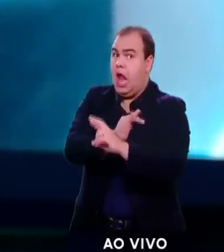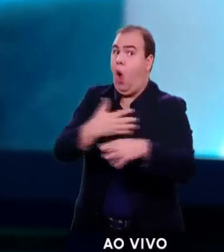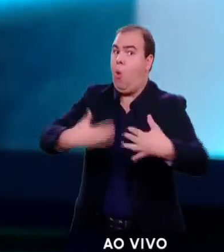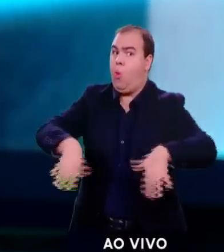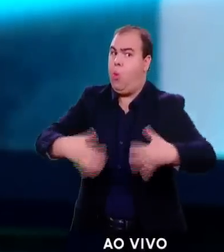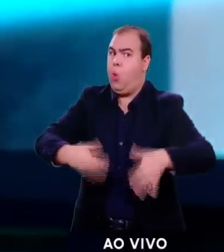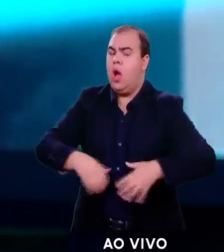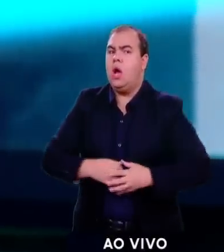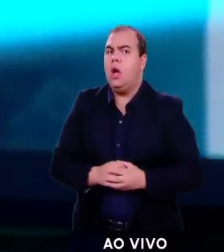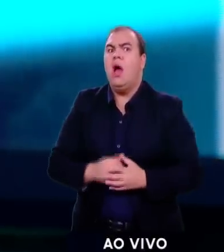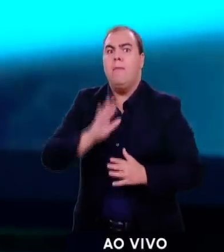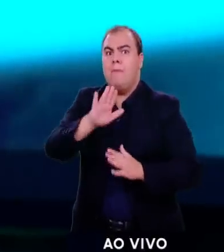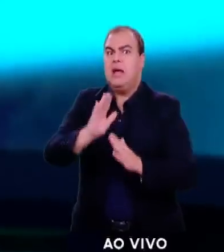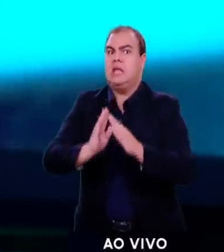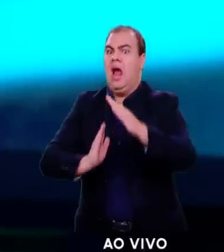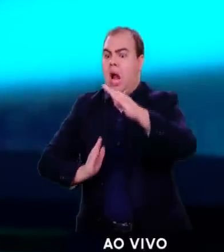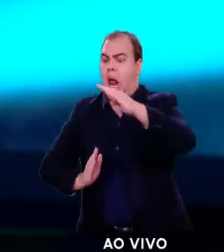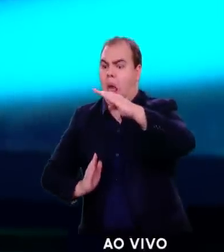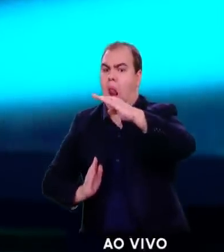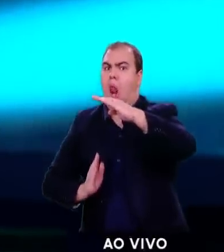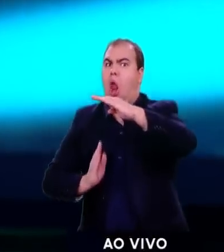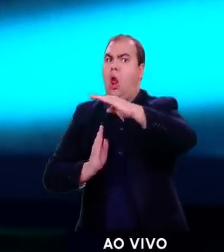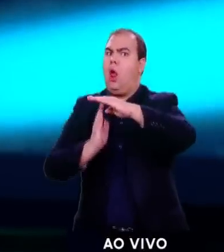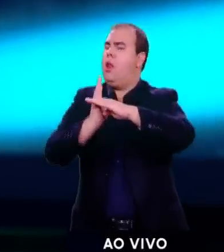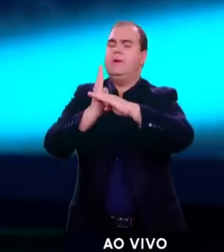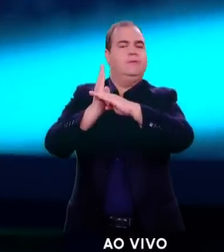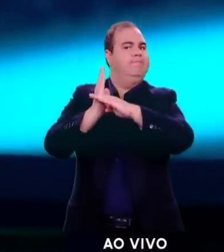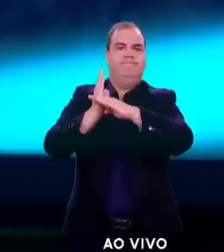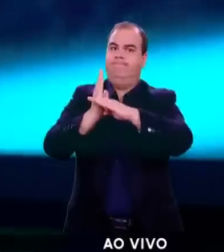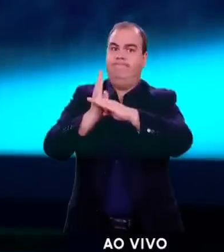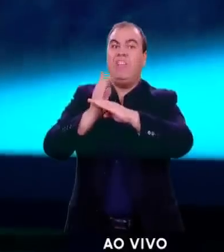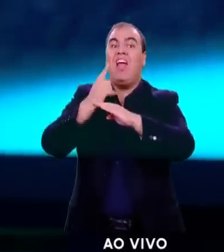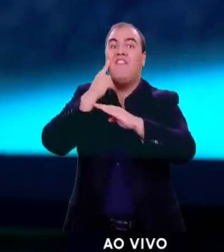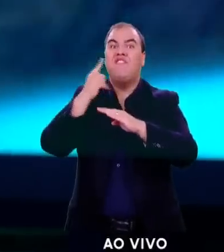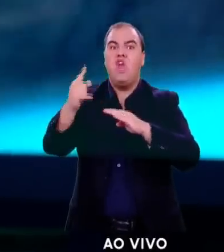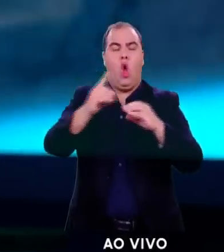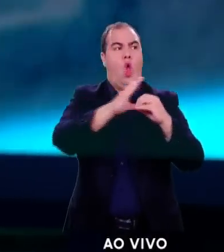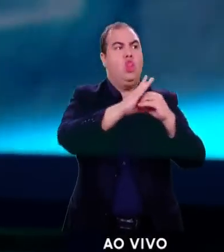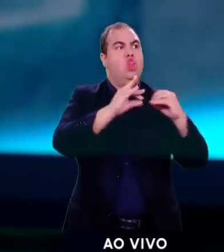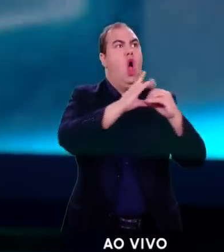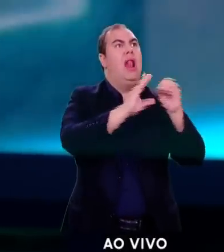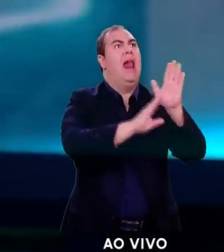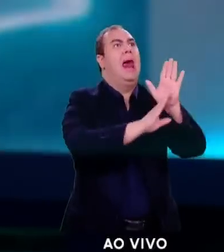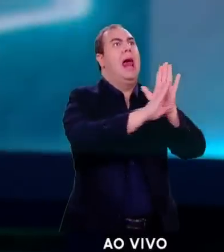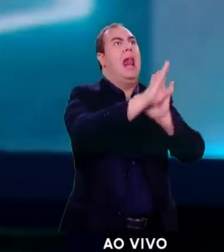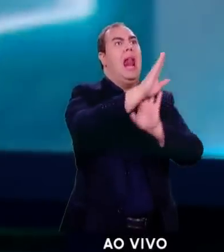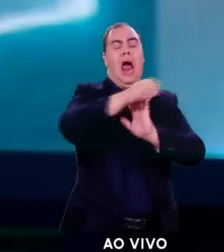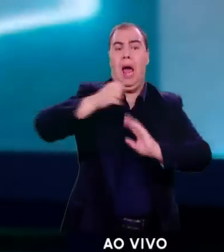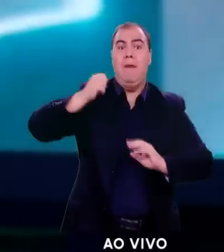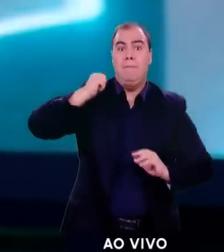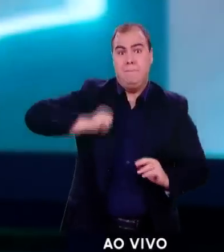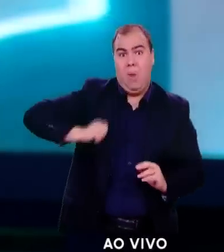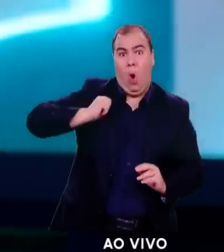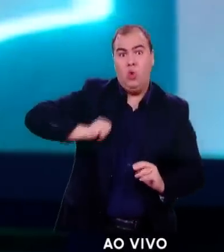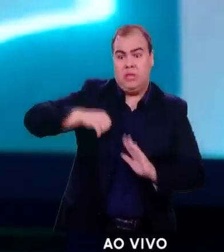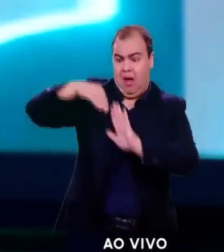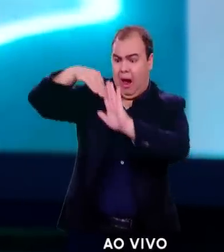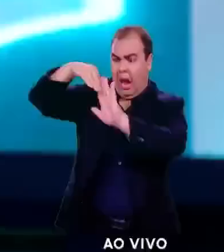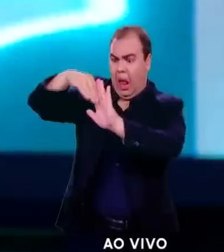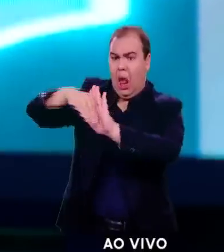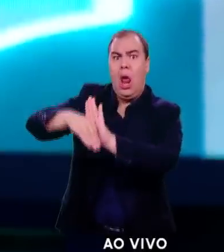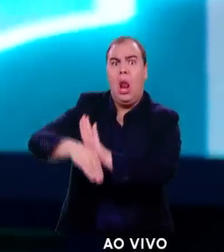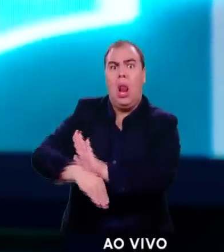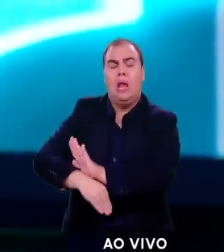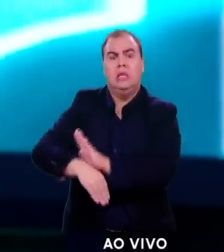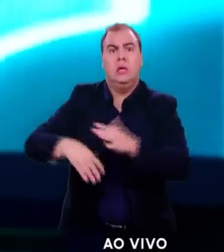não tivemos reflexo no dólar para cima na bolsa indo para baixo não se